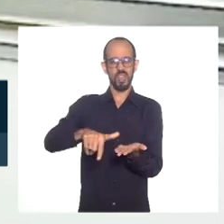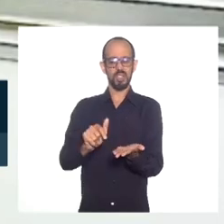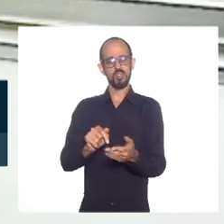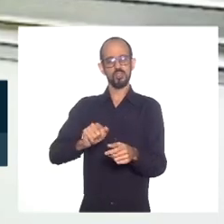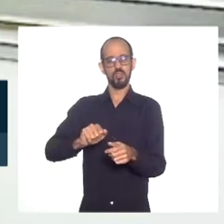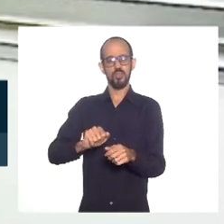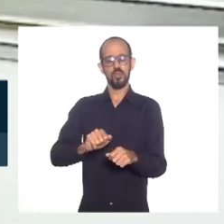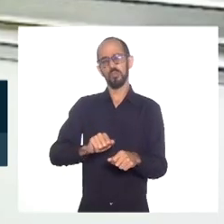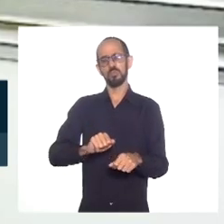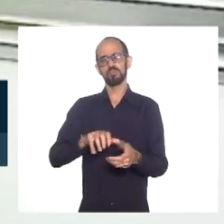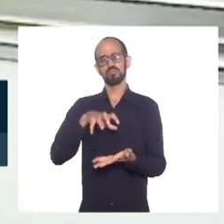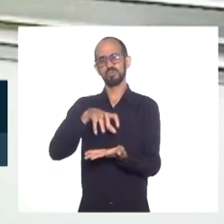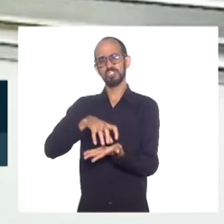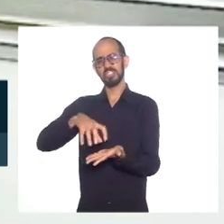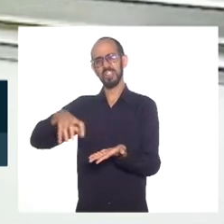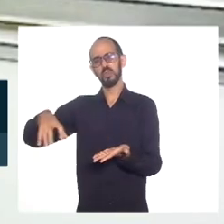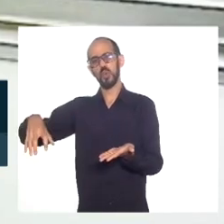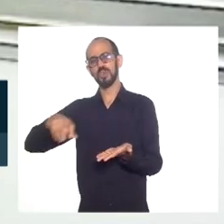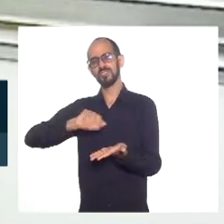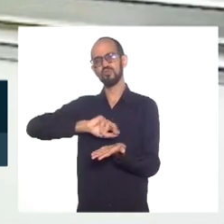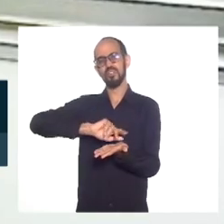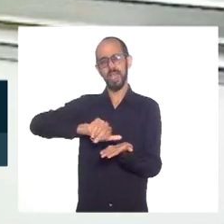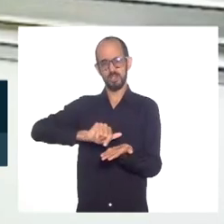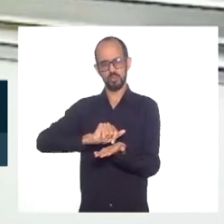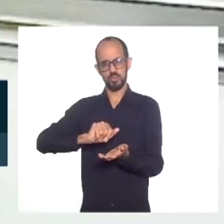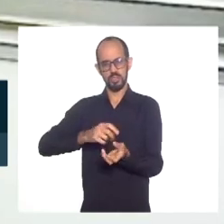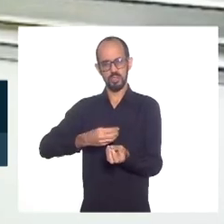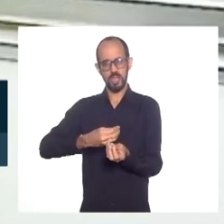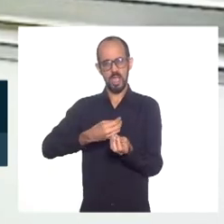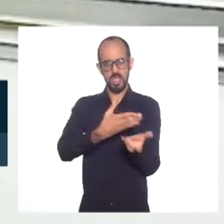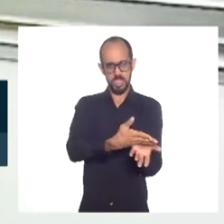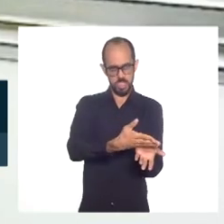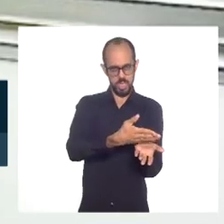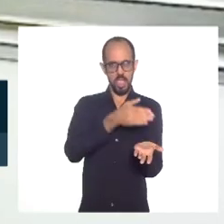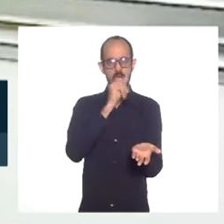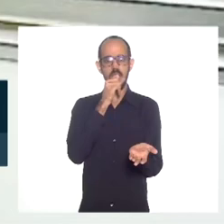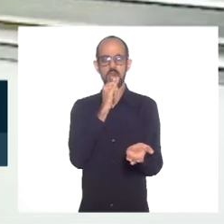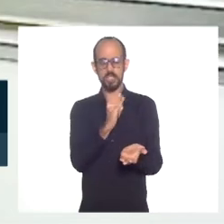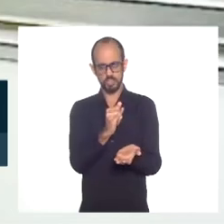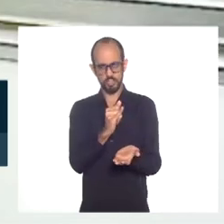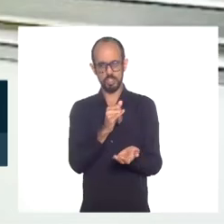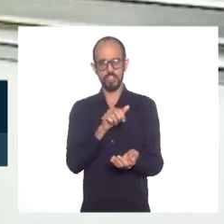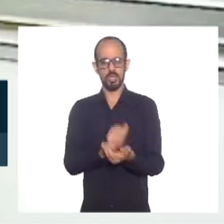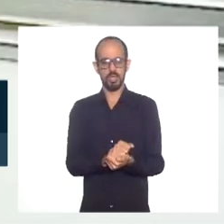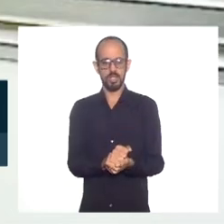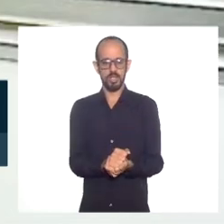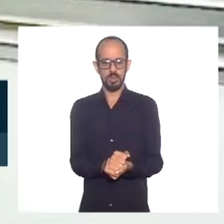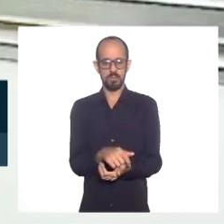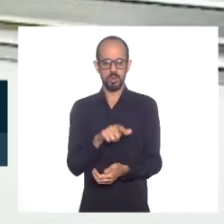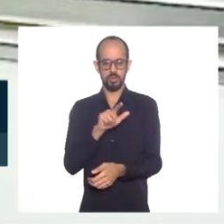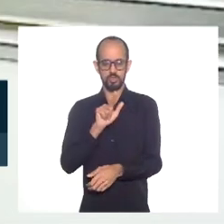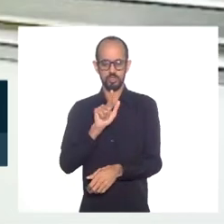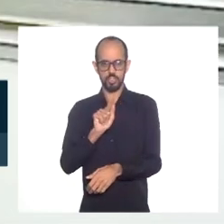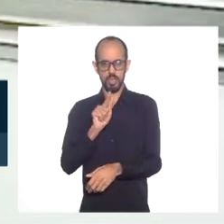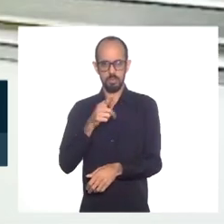multivocacionado e ser abastecido em termos de energia pelo aquela